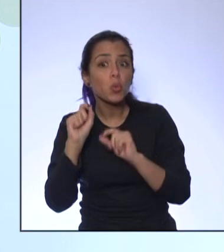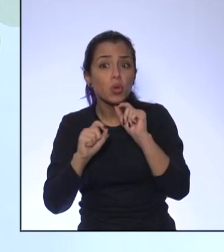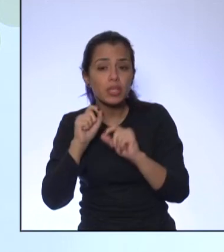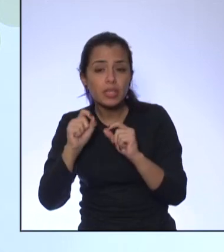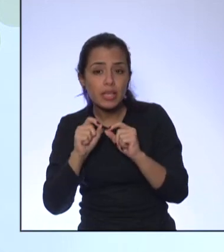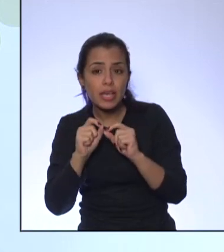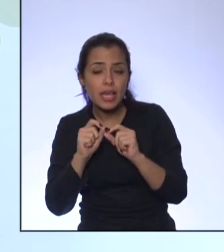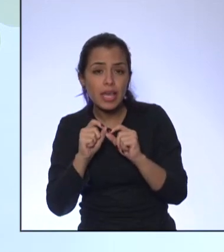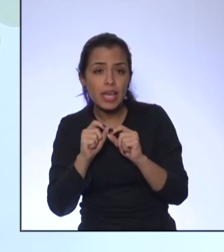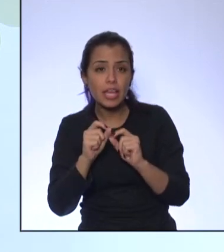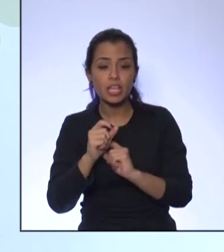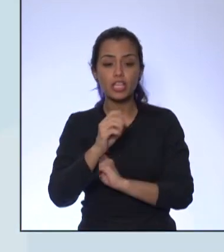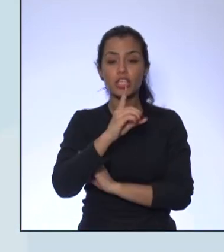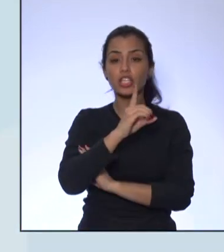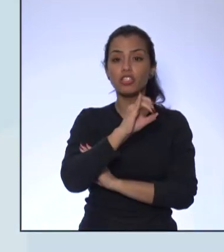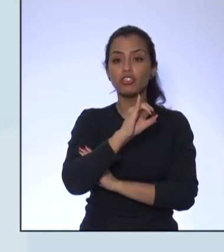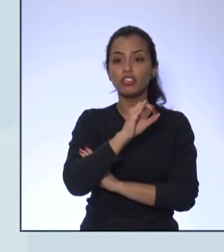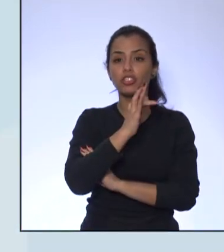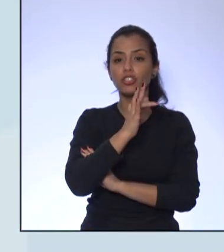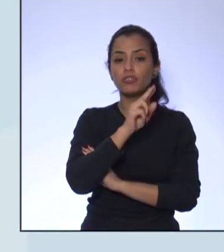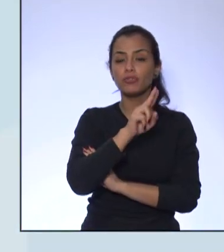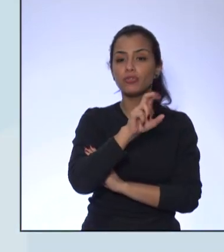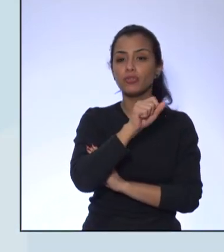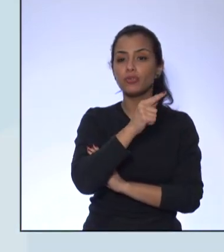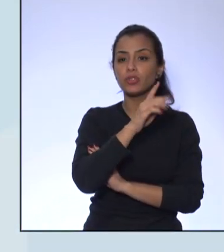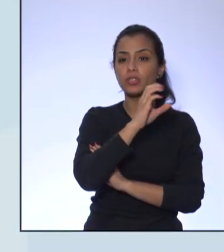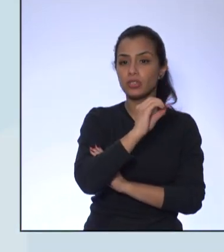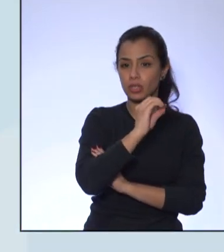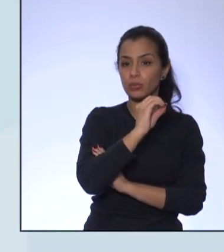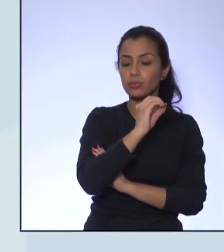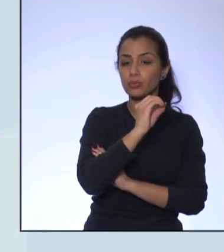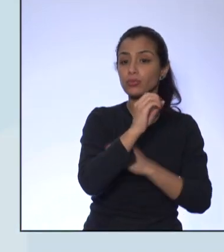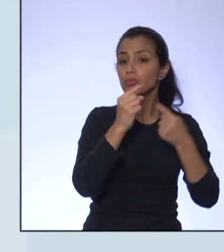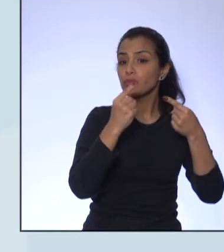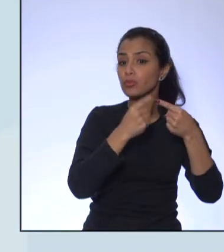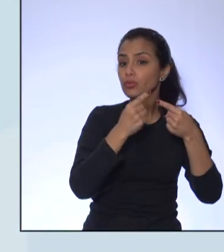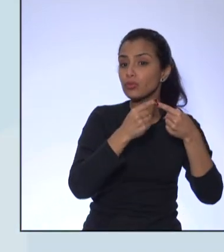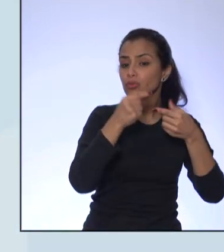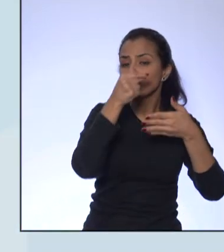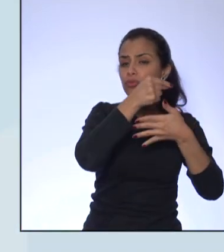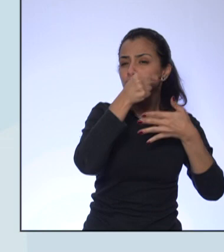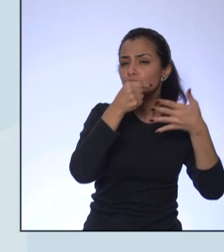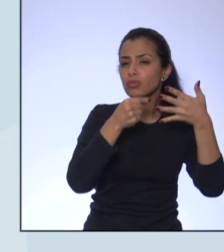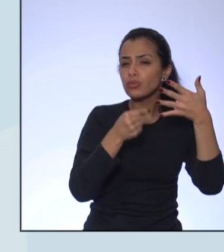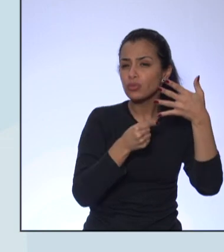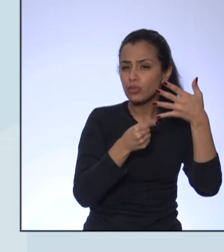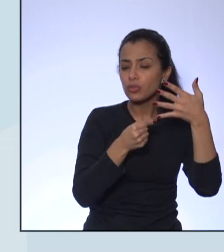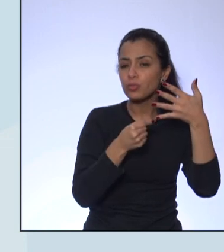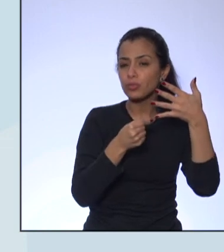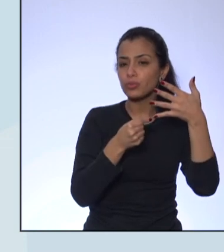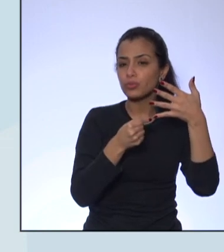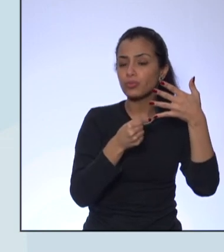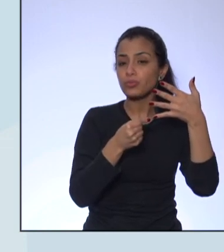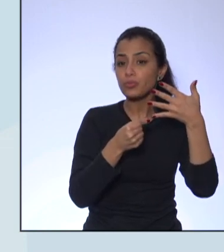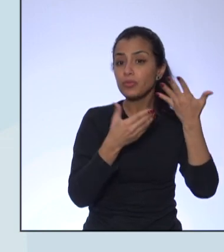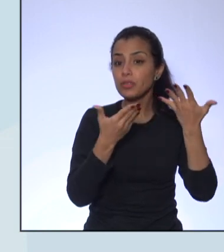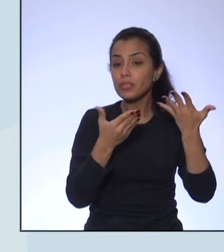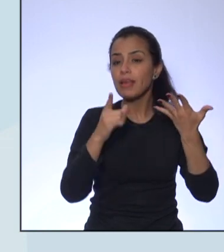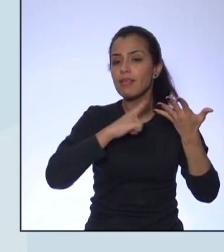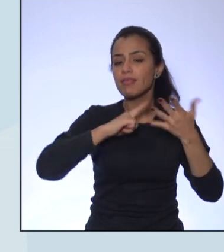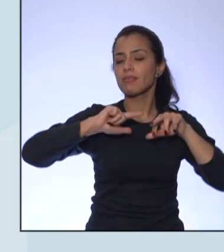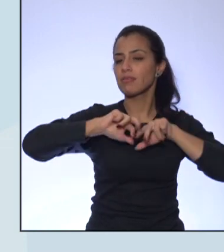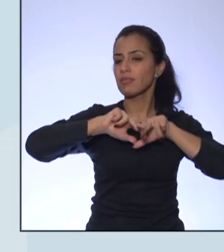é endocitose e exocitose, e também pesquisem os tipos de bomba. Comumente,